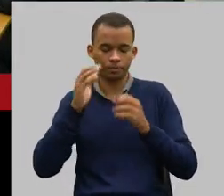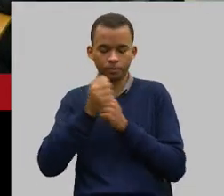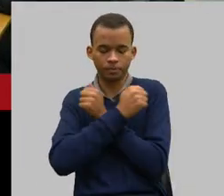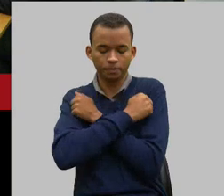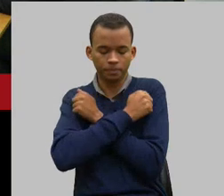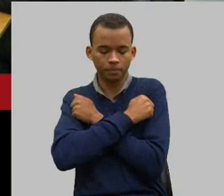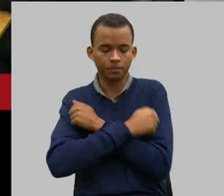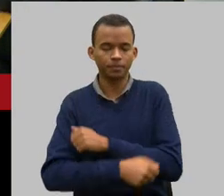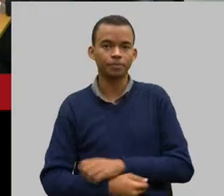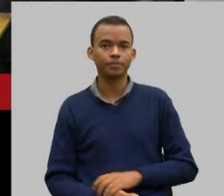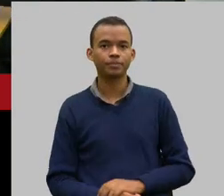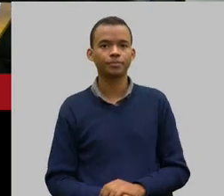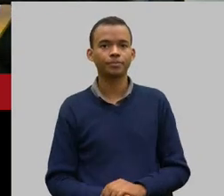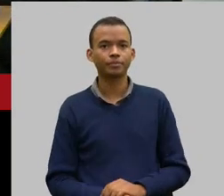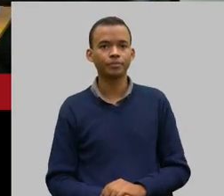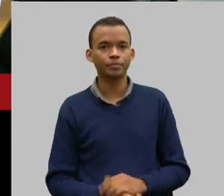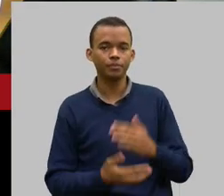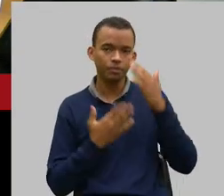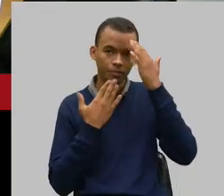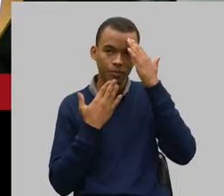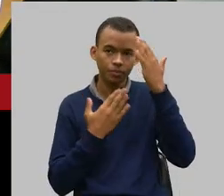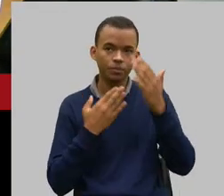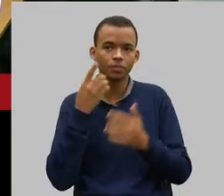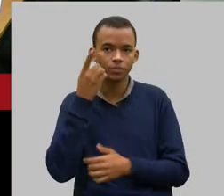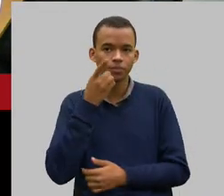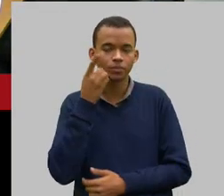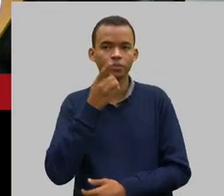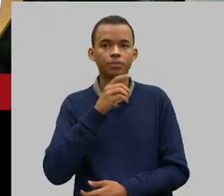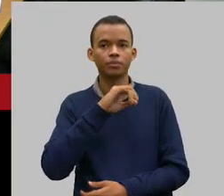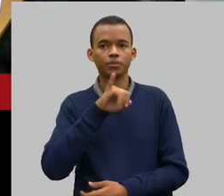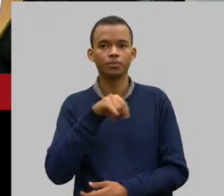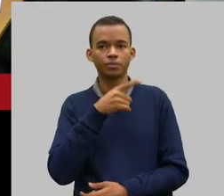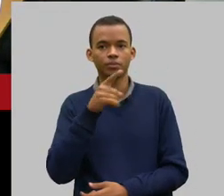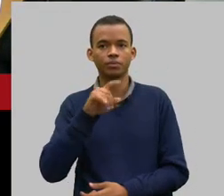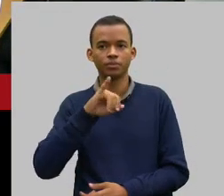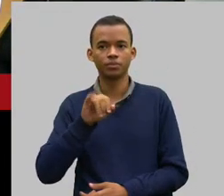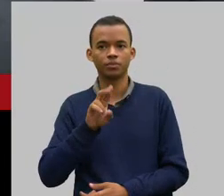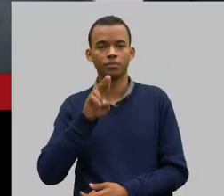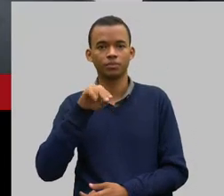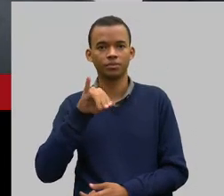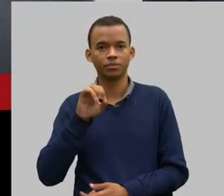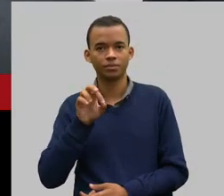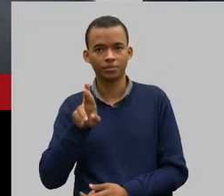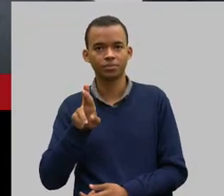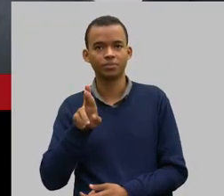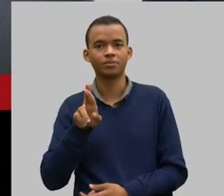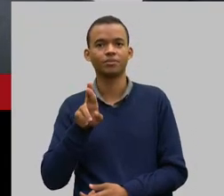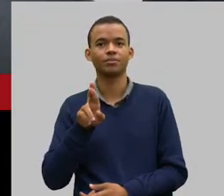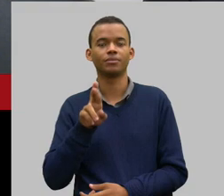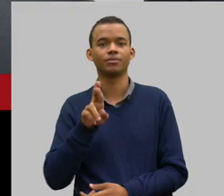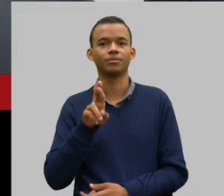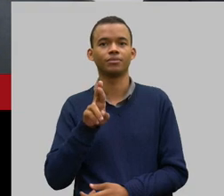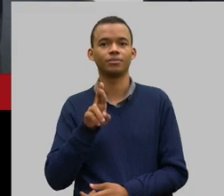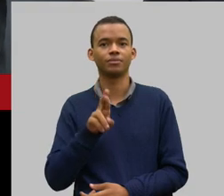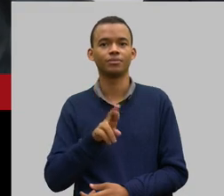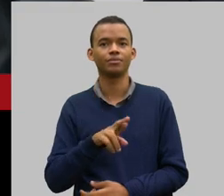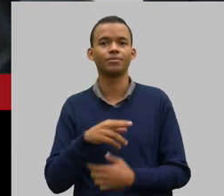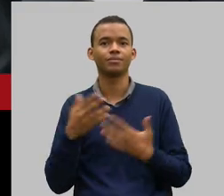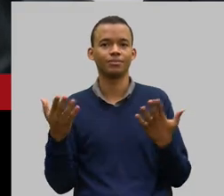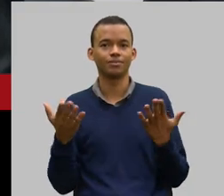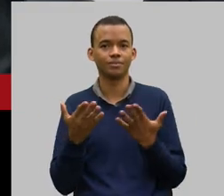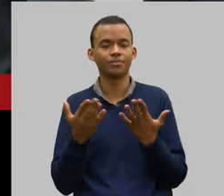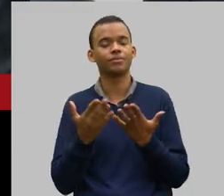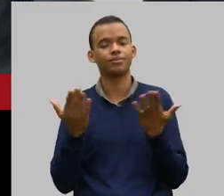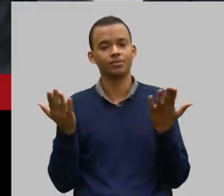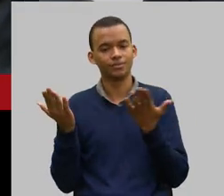Obrigado deputado nosso Líder João Júnior RIC e passa a palavra